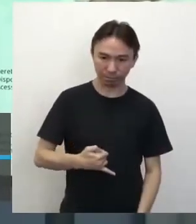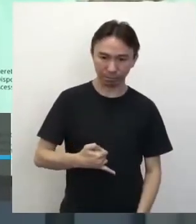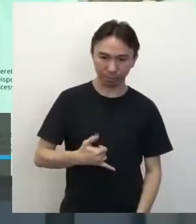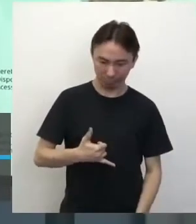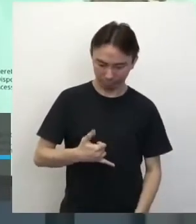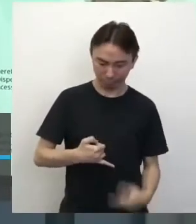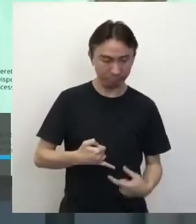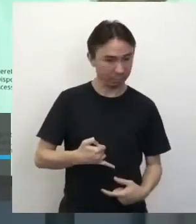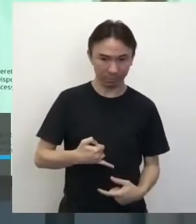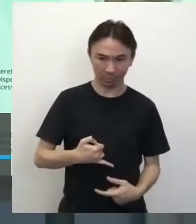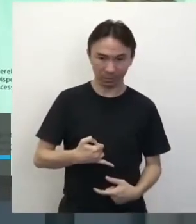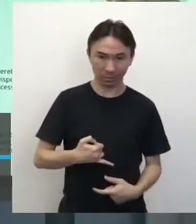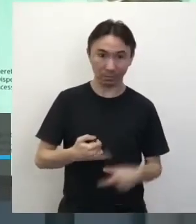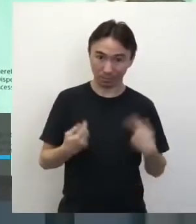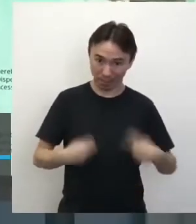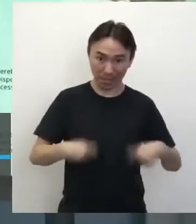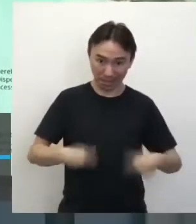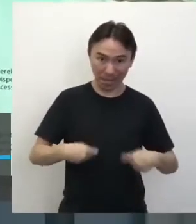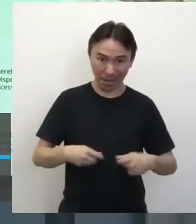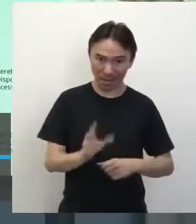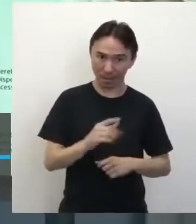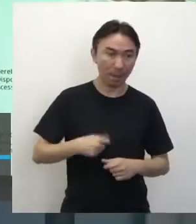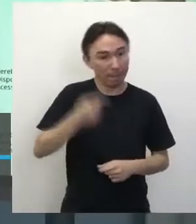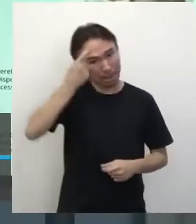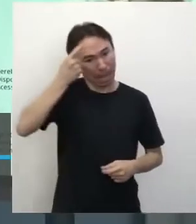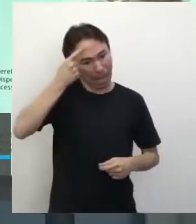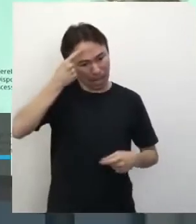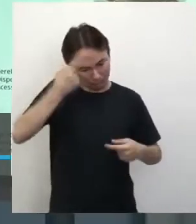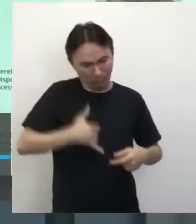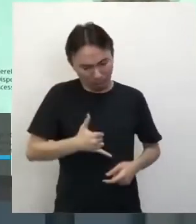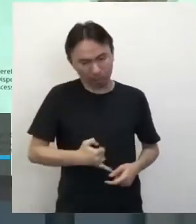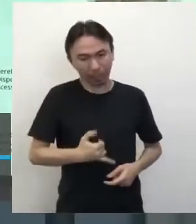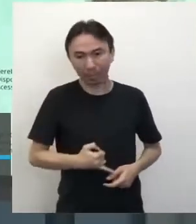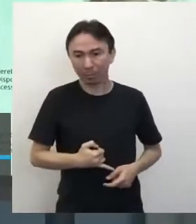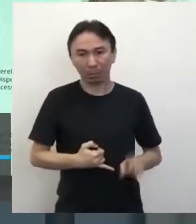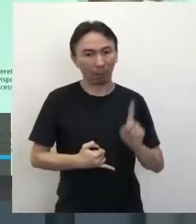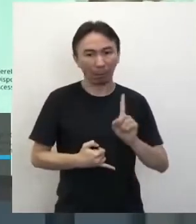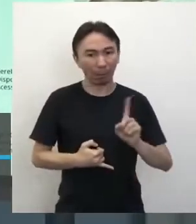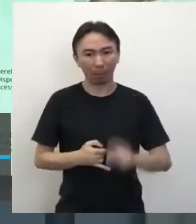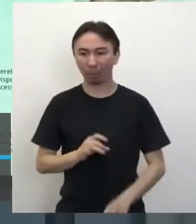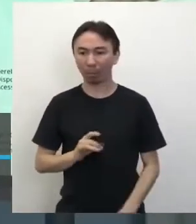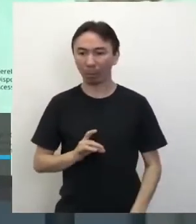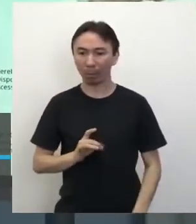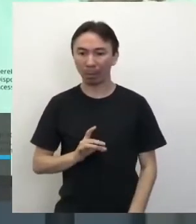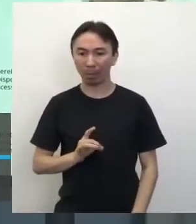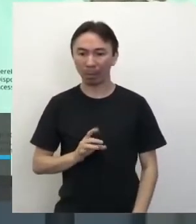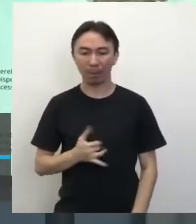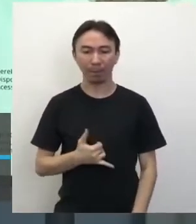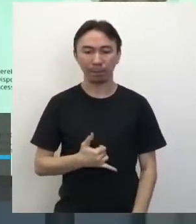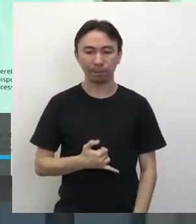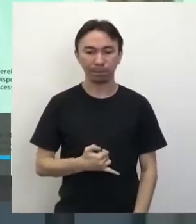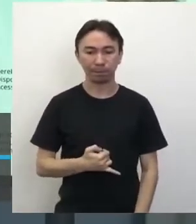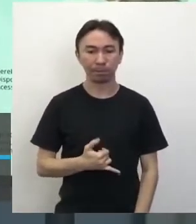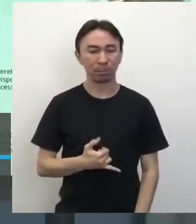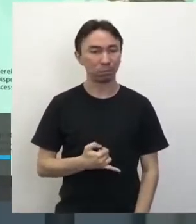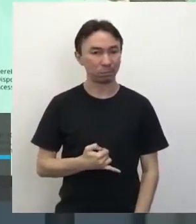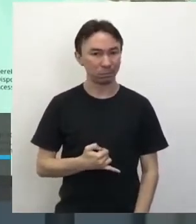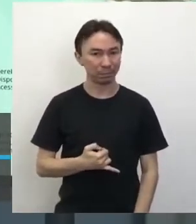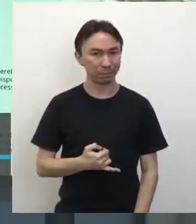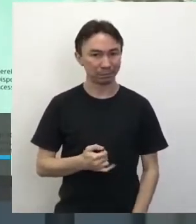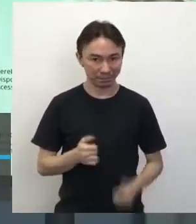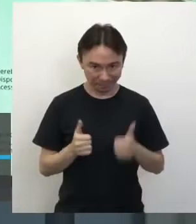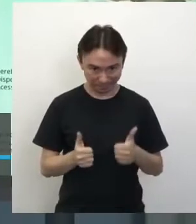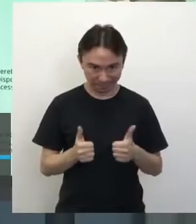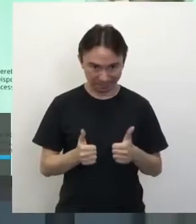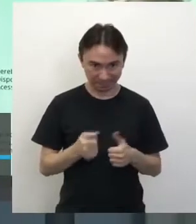nisso, né? O corpo está trabalhando, então, porque o sistema nervoso autônomo está ali também, tá bom? Perfeito. Então, vamos lá. Então,